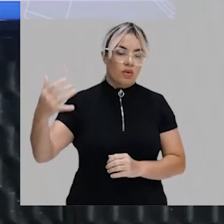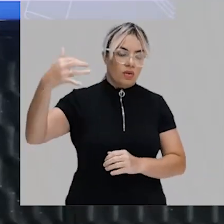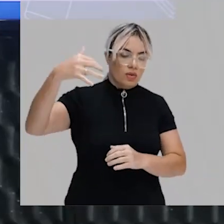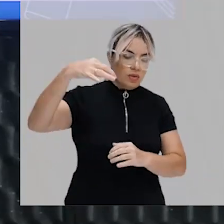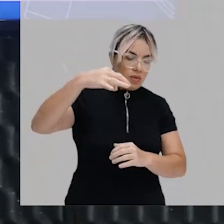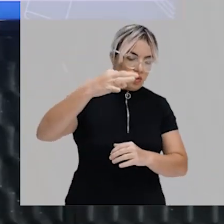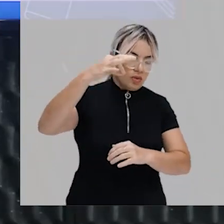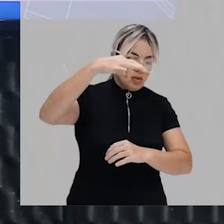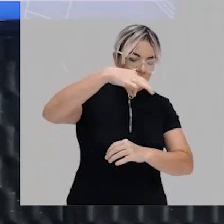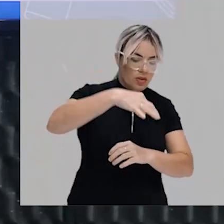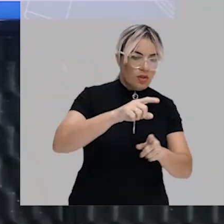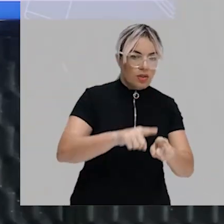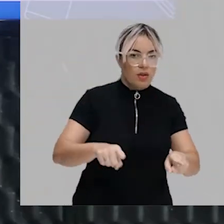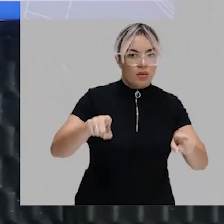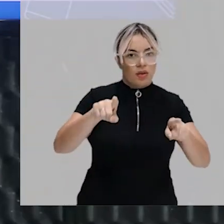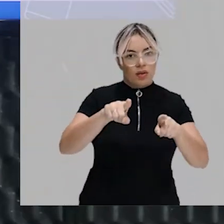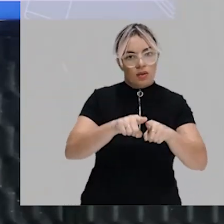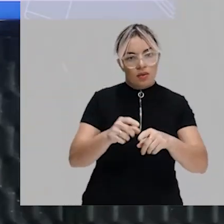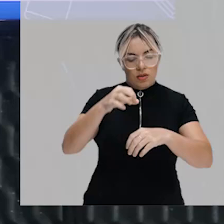e colocaram seus ovos, tá?